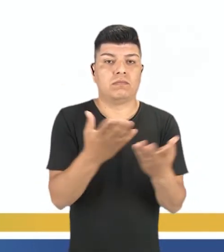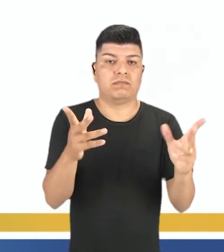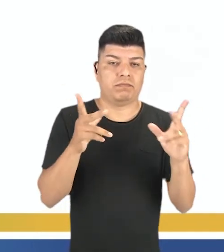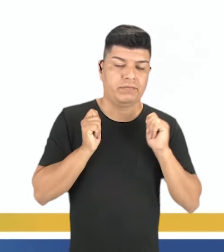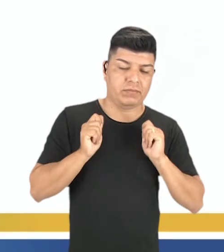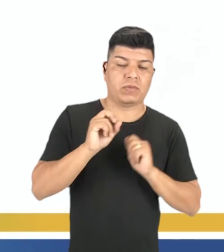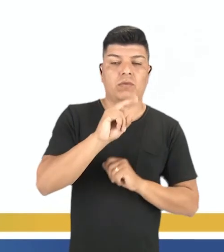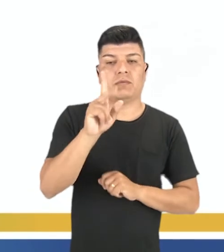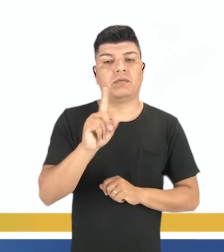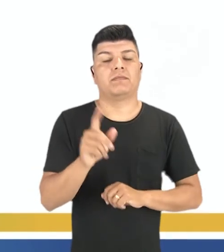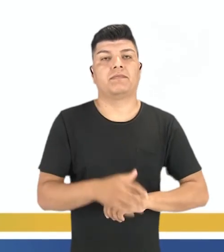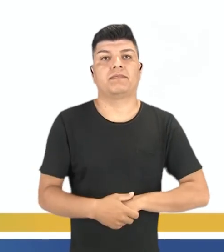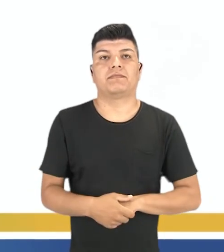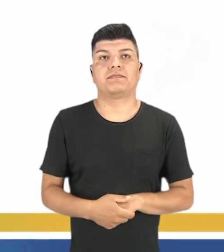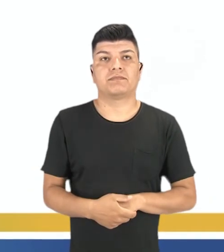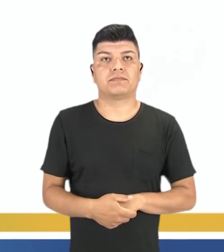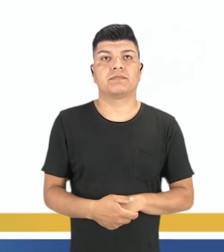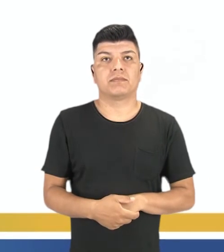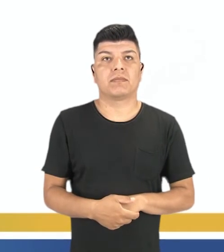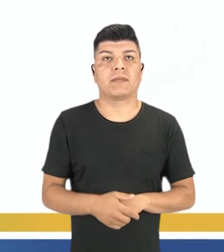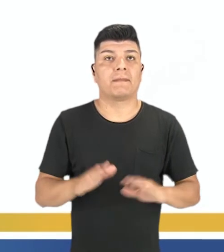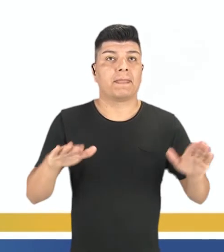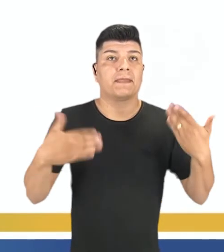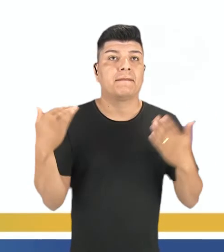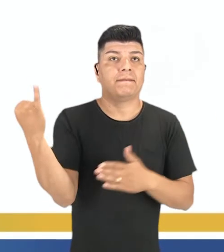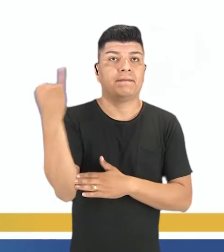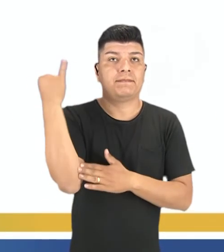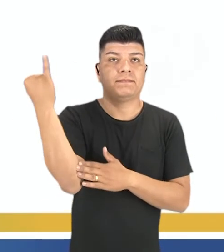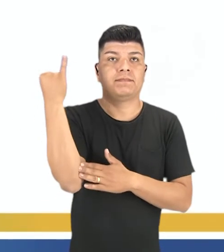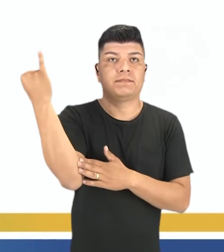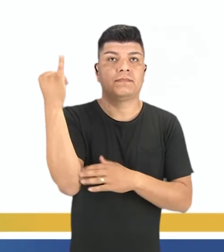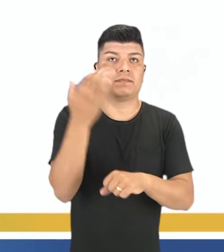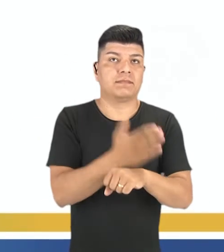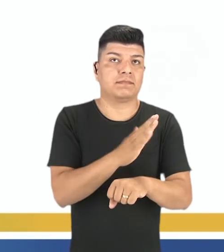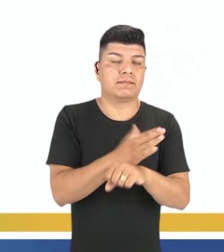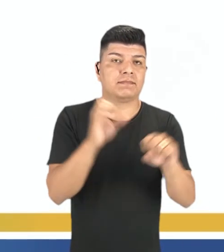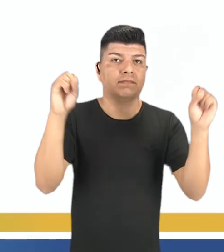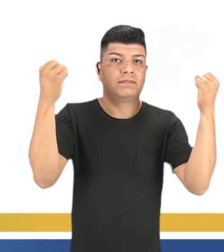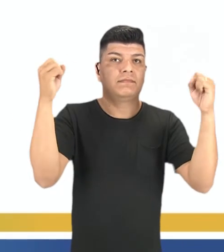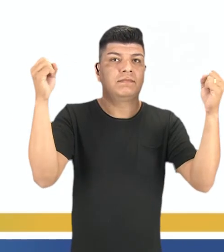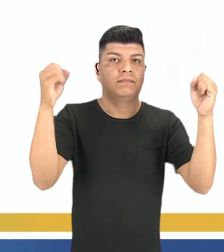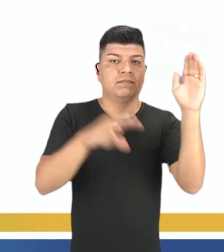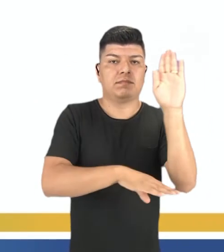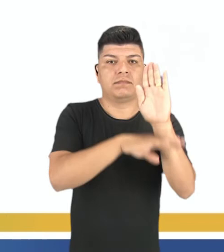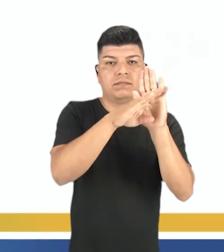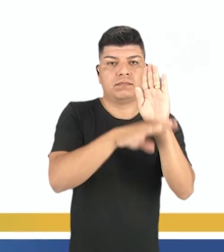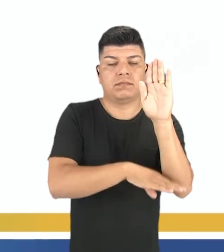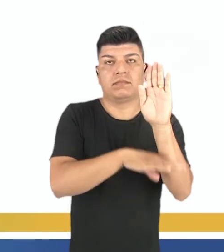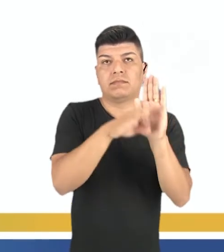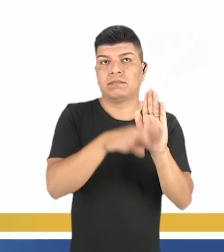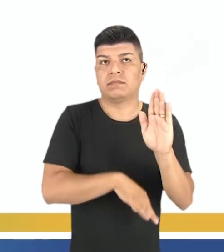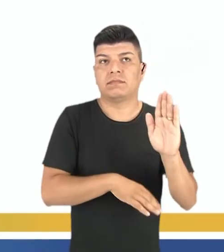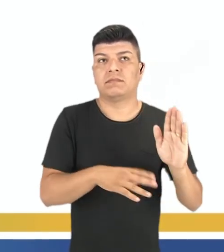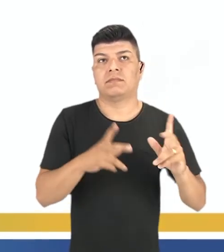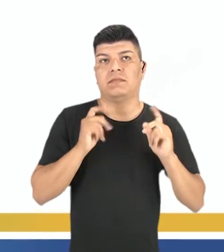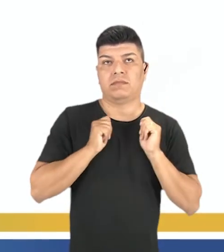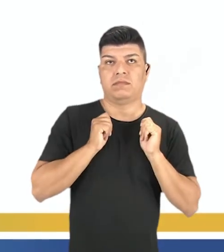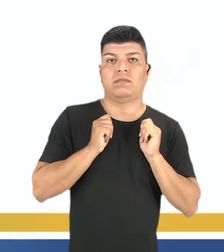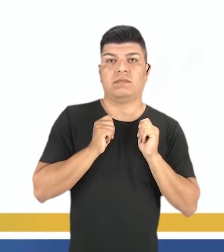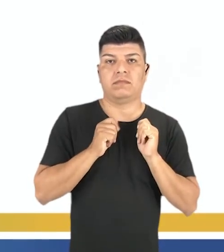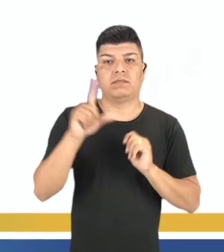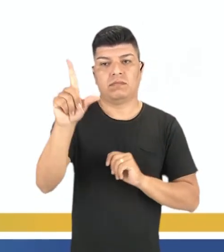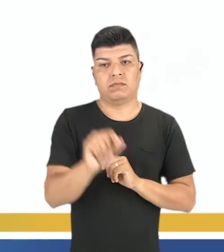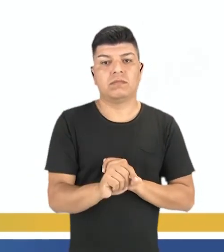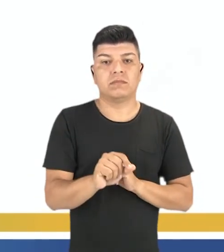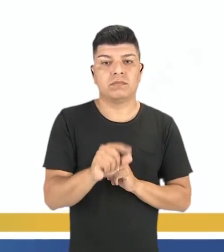você é ou não. Né? Qual a importância do exercício físico na redução desses níveis de sedentarismo? Automaticamente você reduz